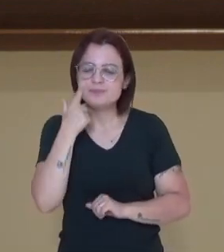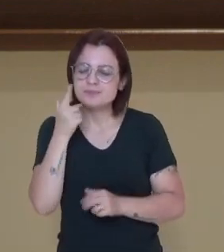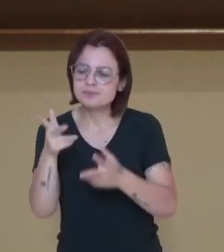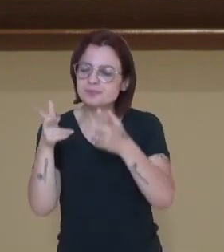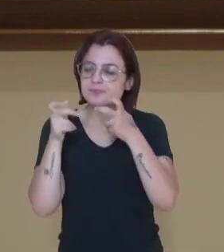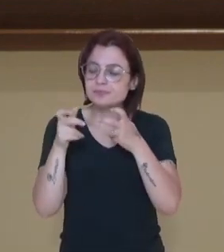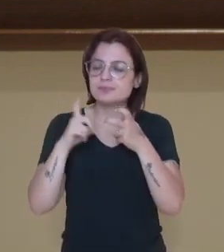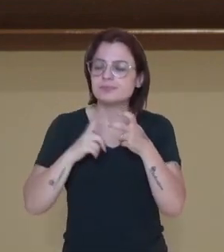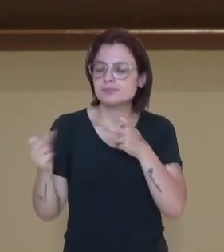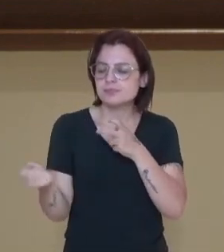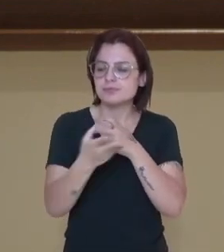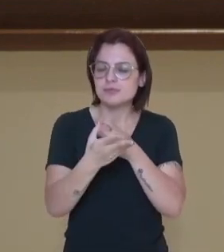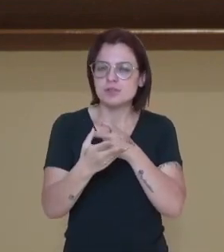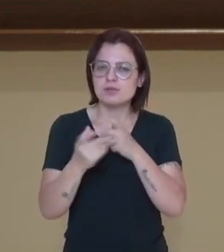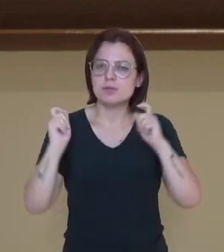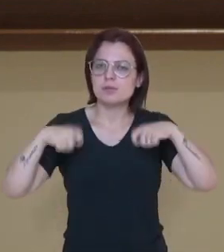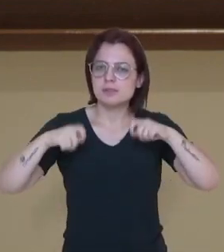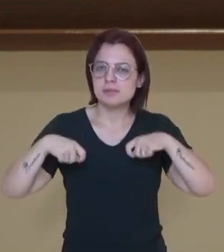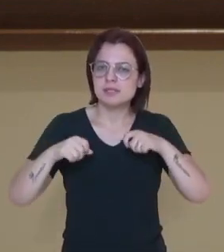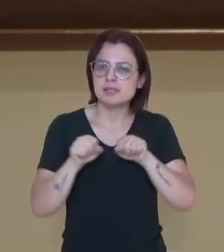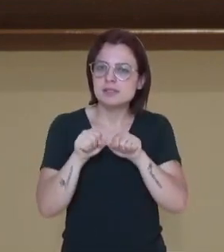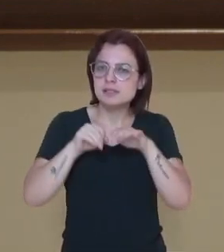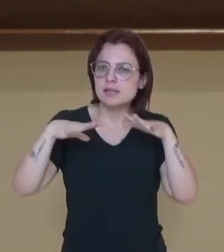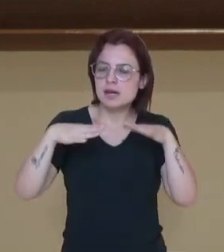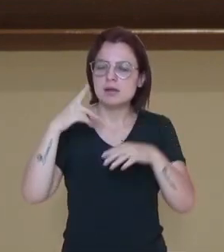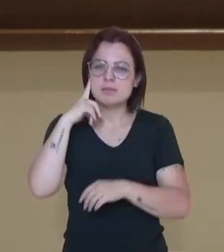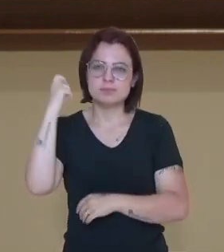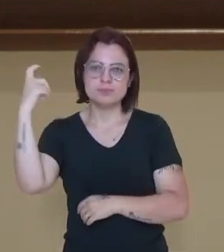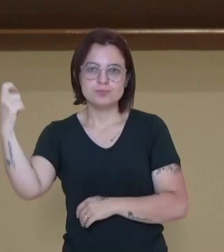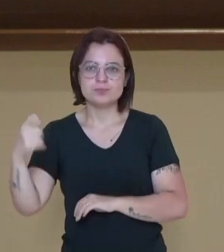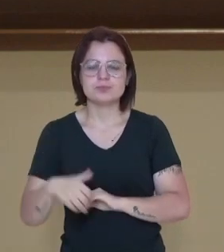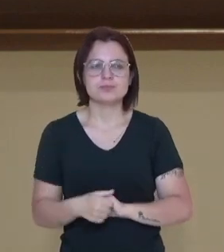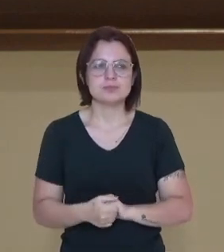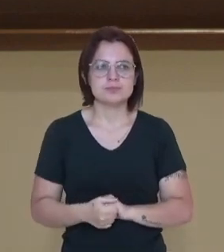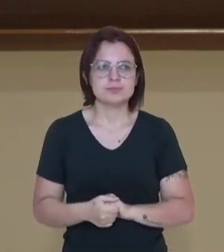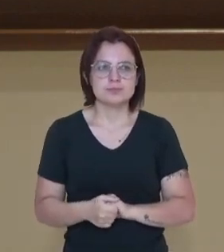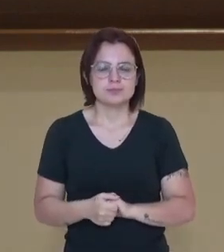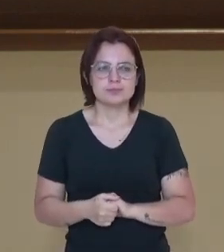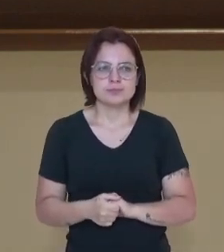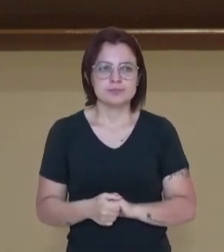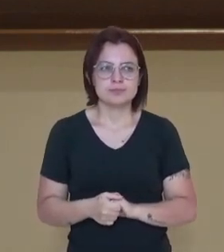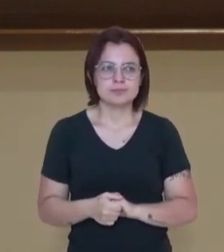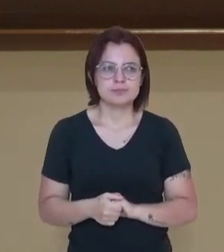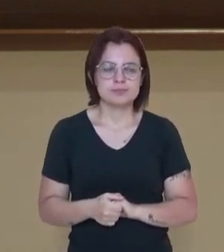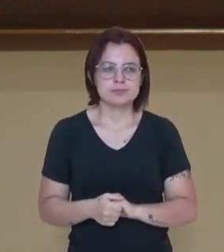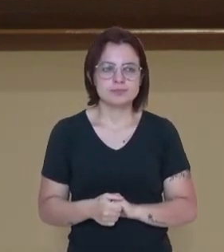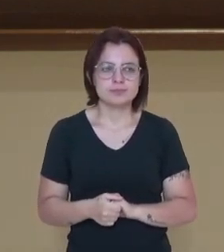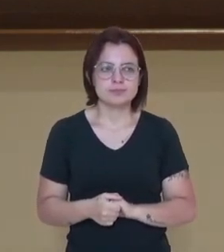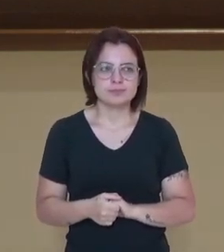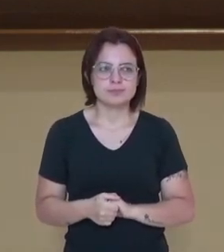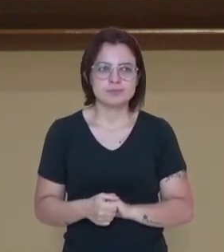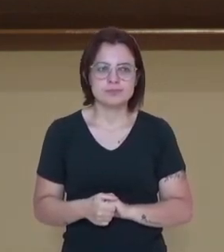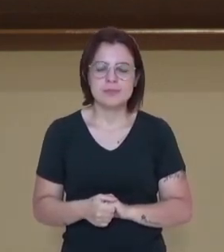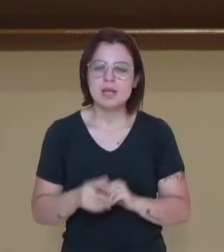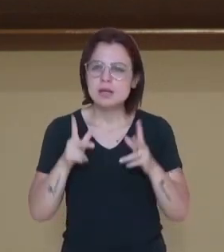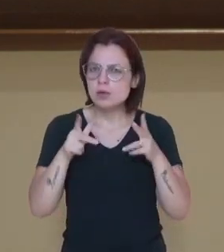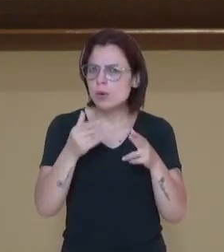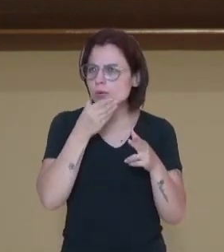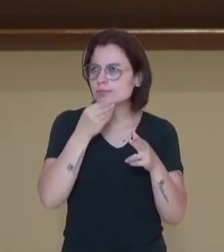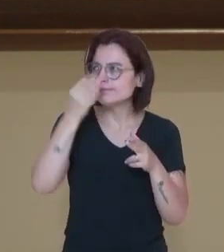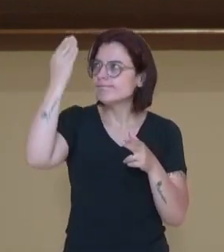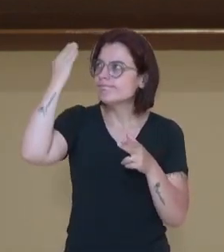novas possibilidades de criar sons, mais ou menos como que os homens nos tempos das cavernas,